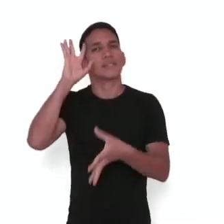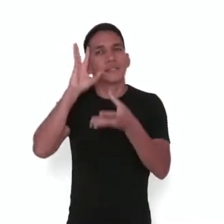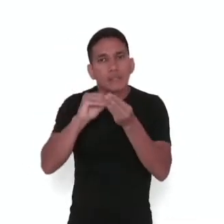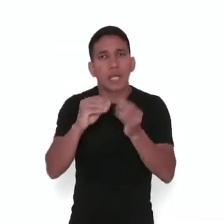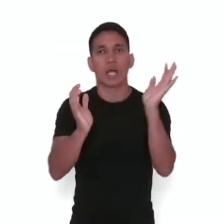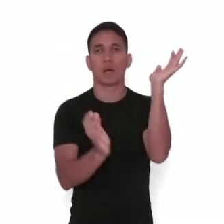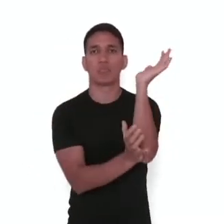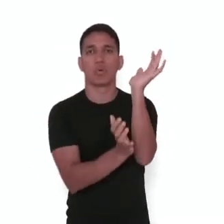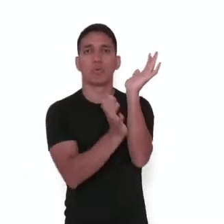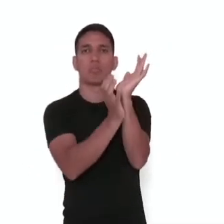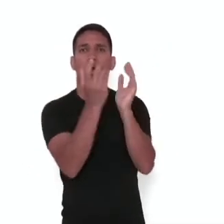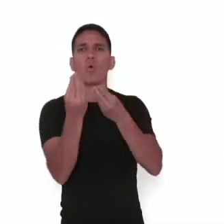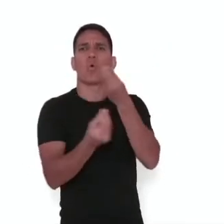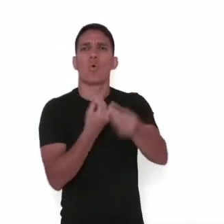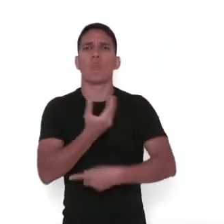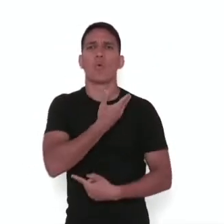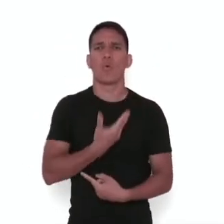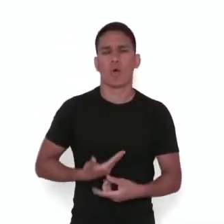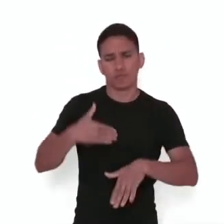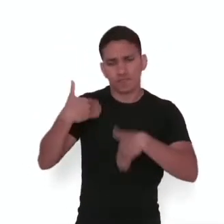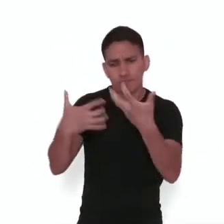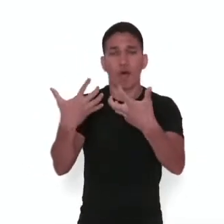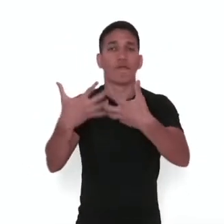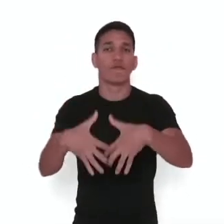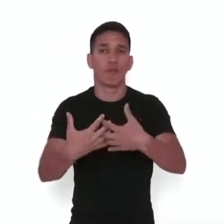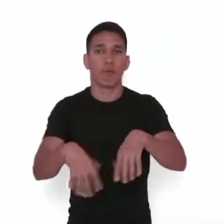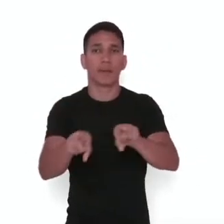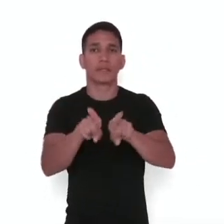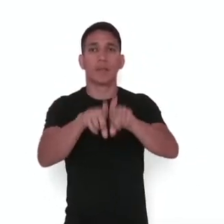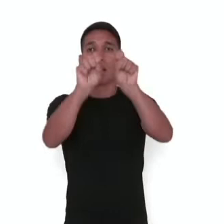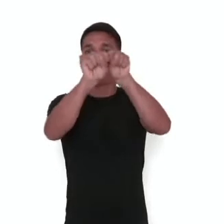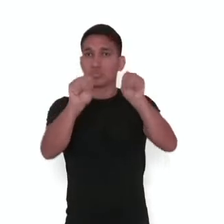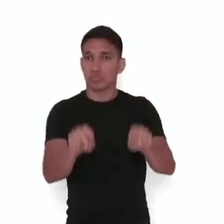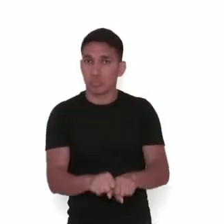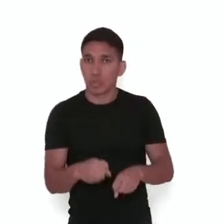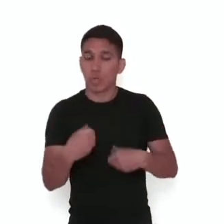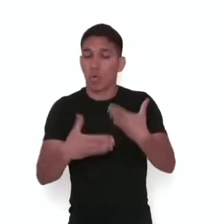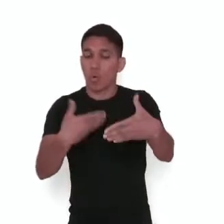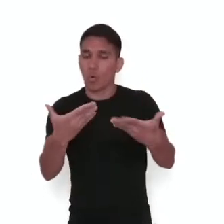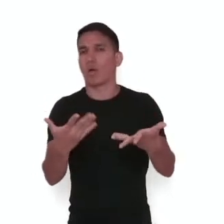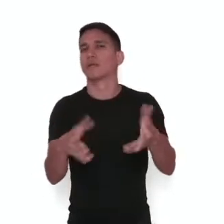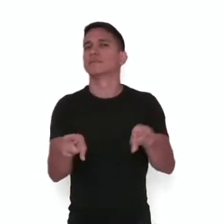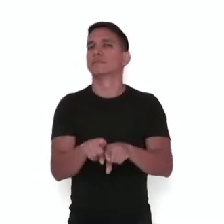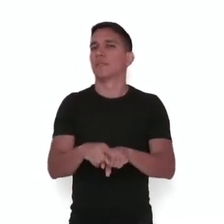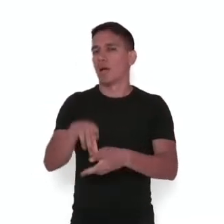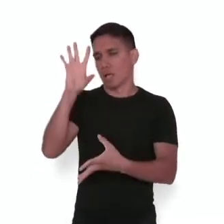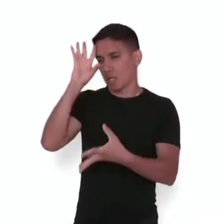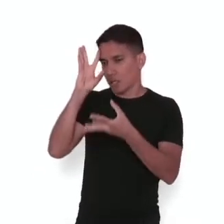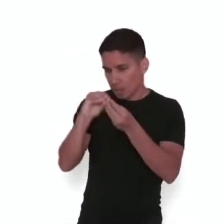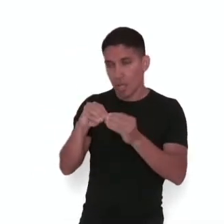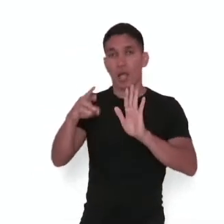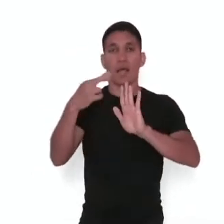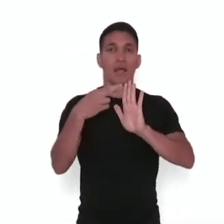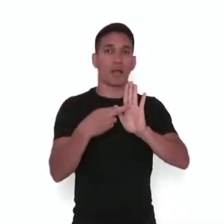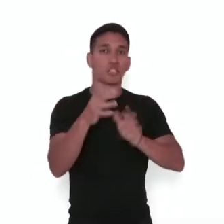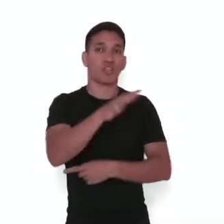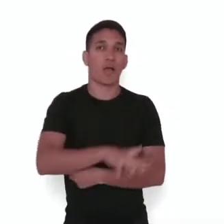burocracia governamental e o funcionamento do sistema político, conhecimento das regras